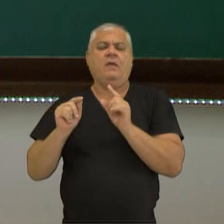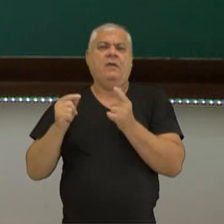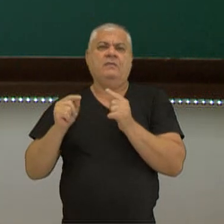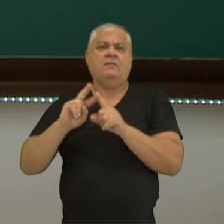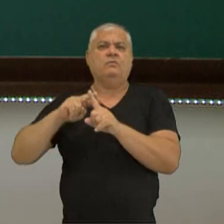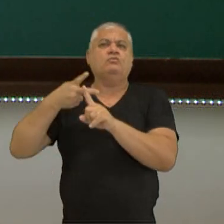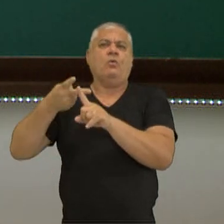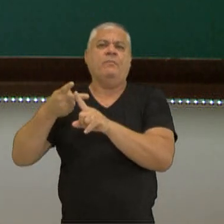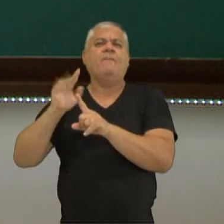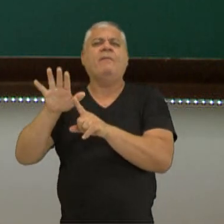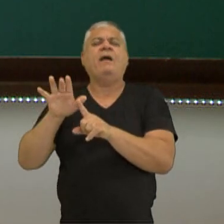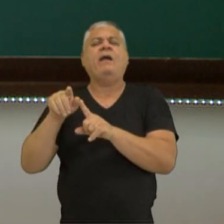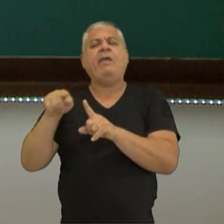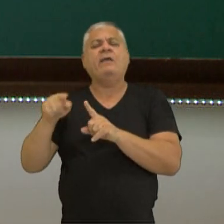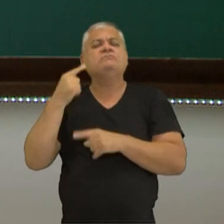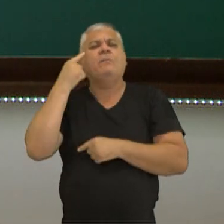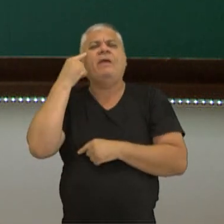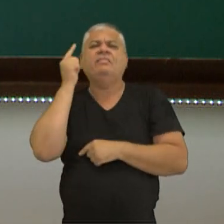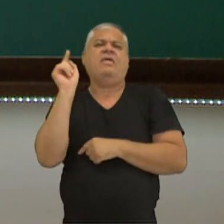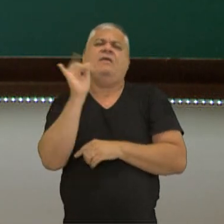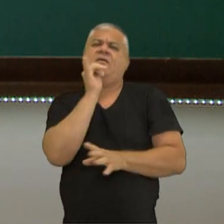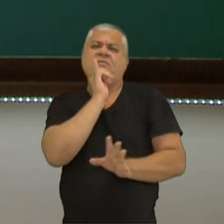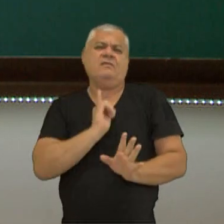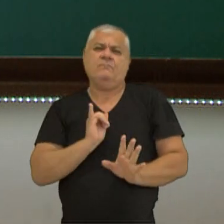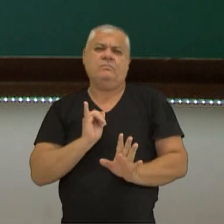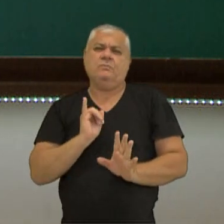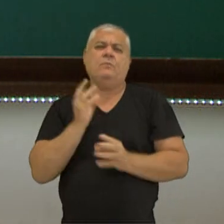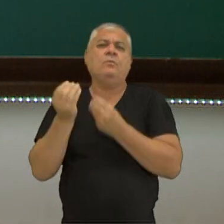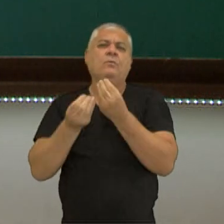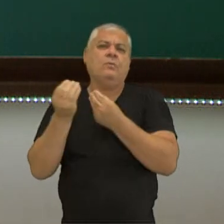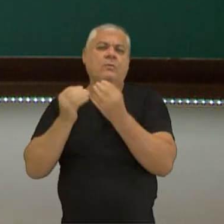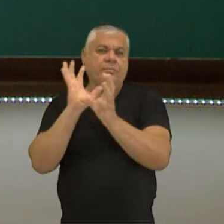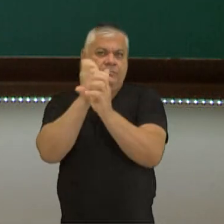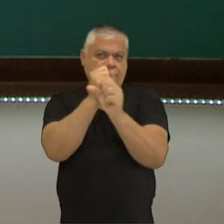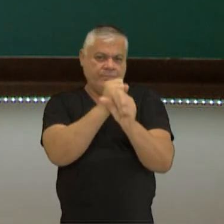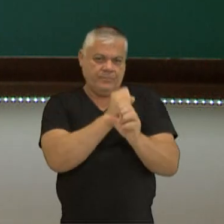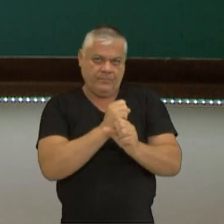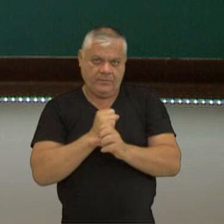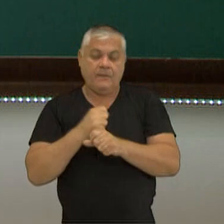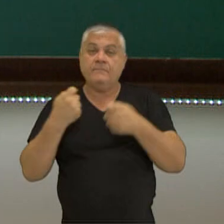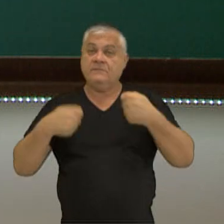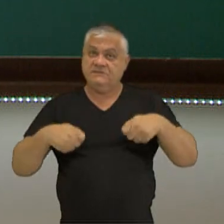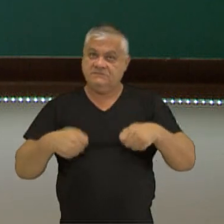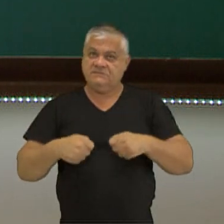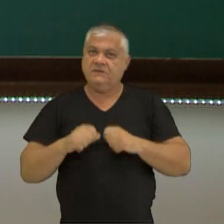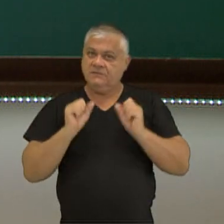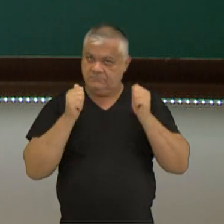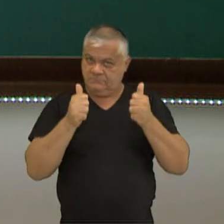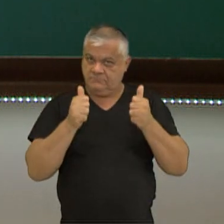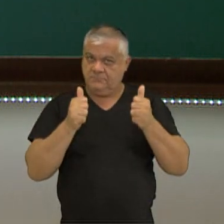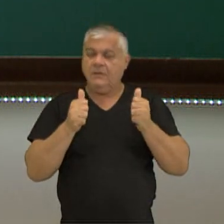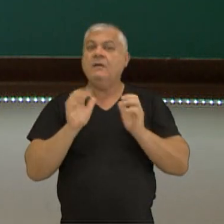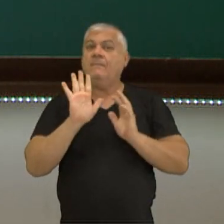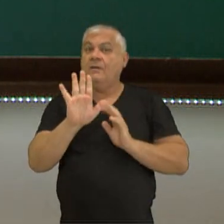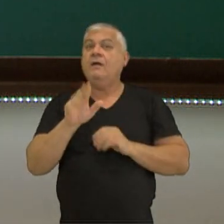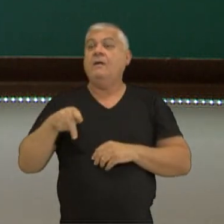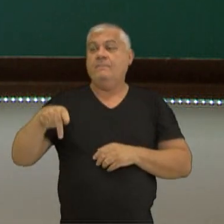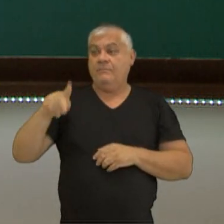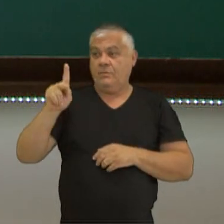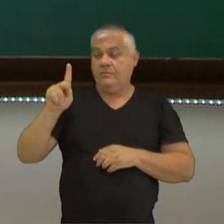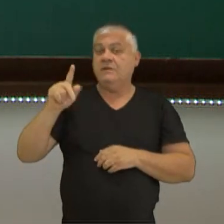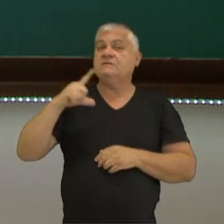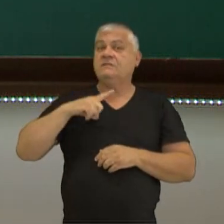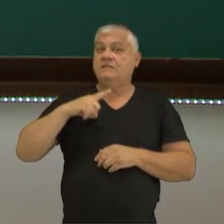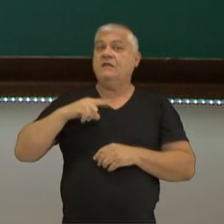só foi para dar uma ideia do que a gente vai fazer e dos cálculos que a gente vai necessitar, tá? Mas a gente sabe que a caderneta de